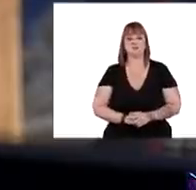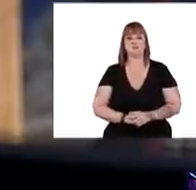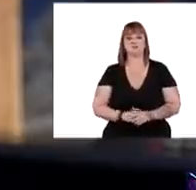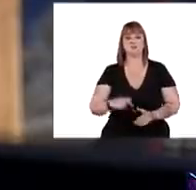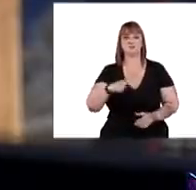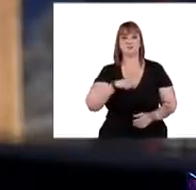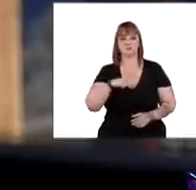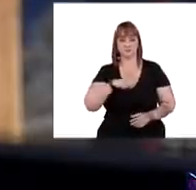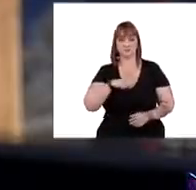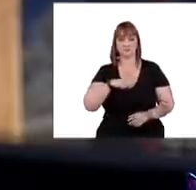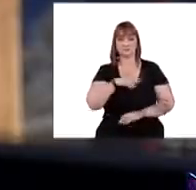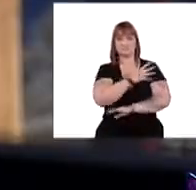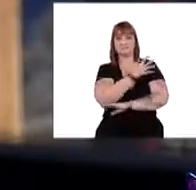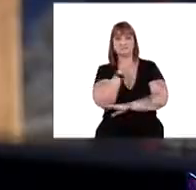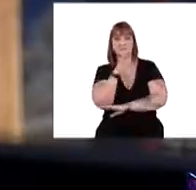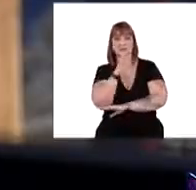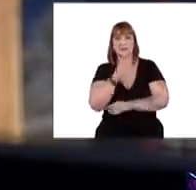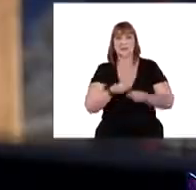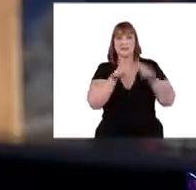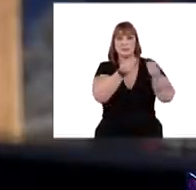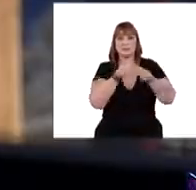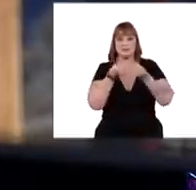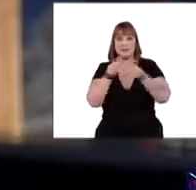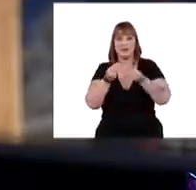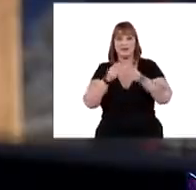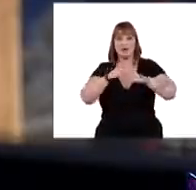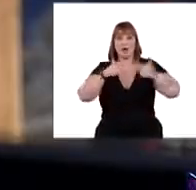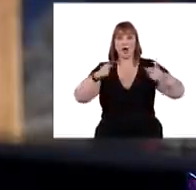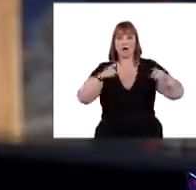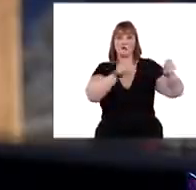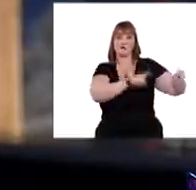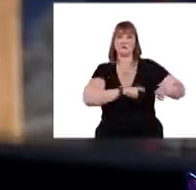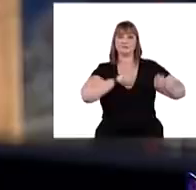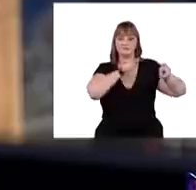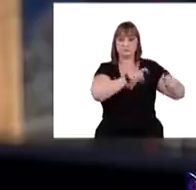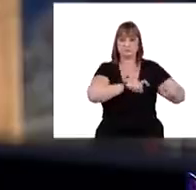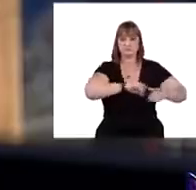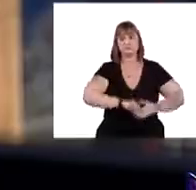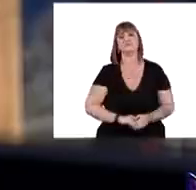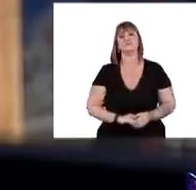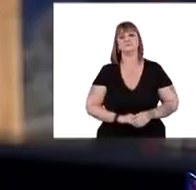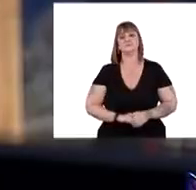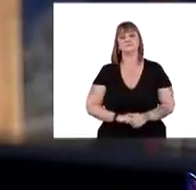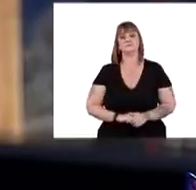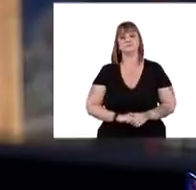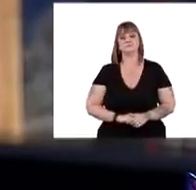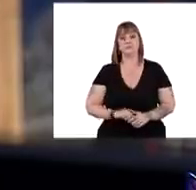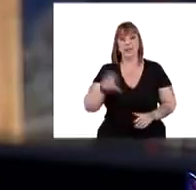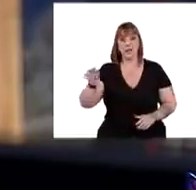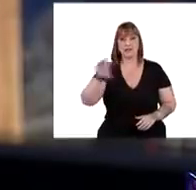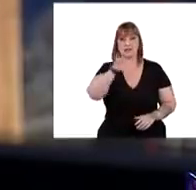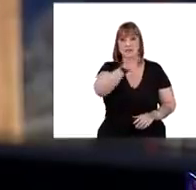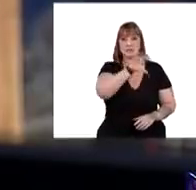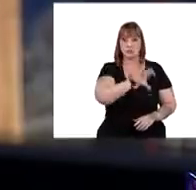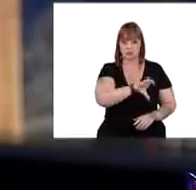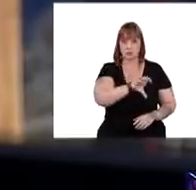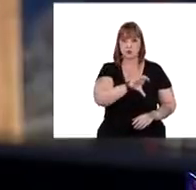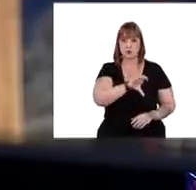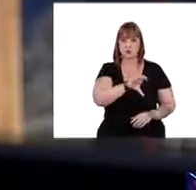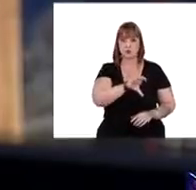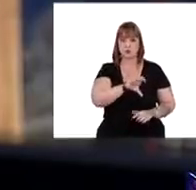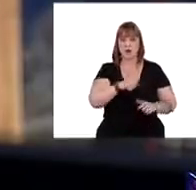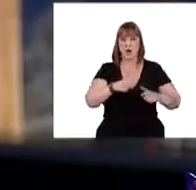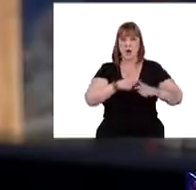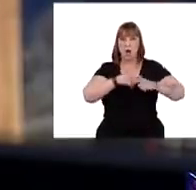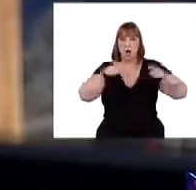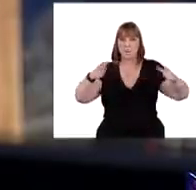vegetação nativa do Cerrado, que está sendo entregue para a expansão agrícola. E esses setores e esse